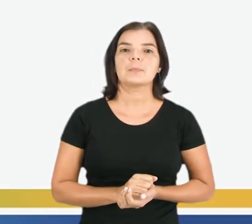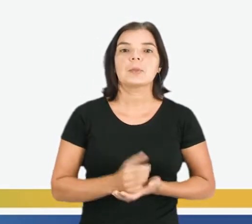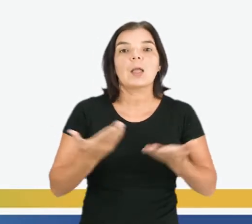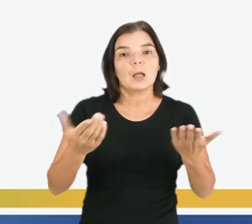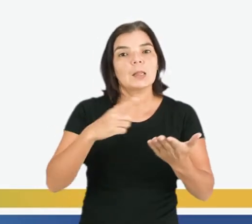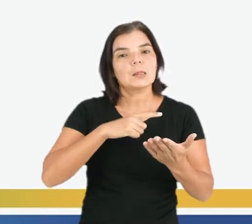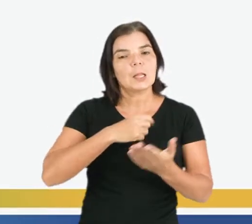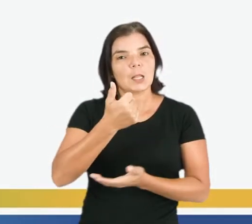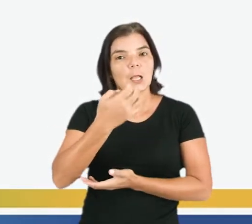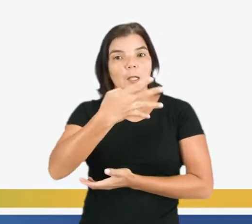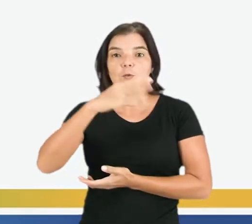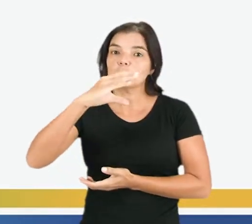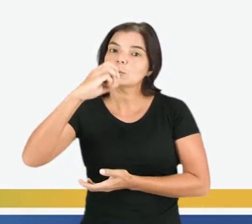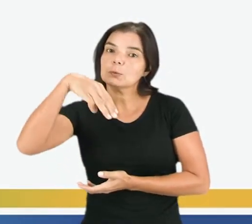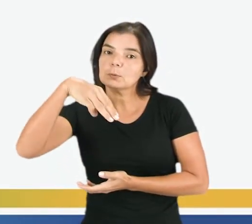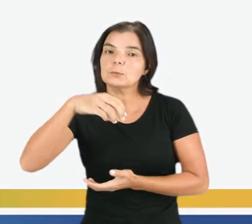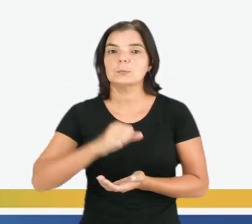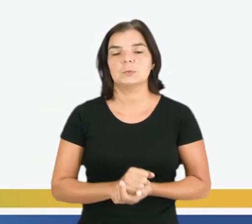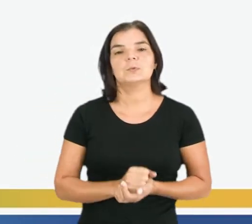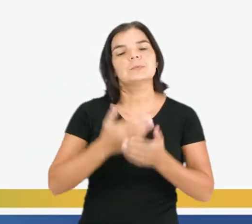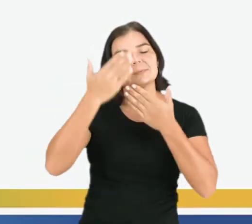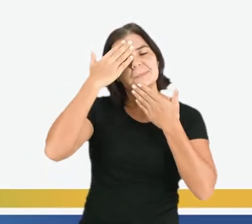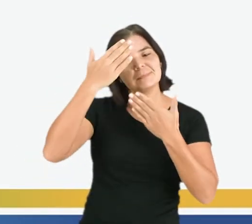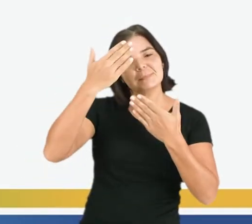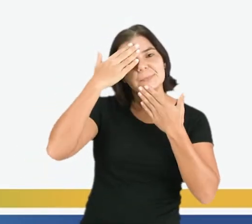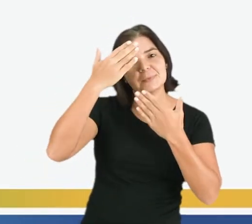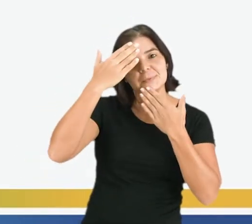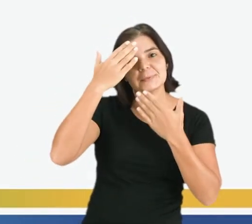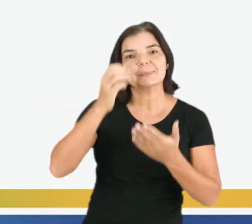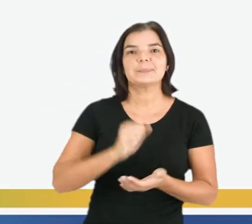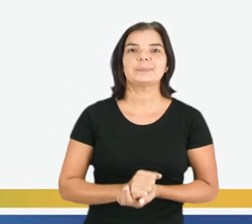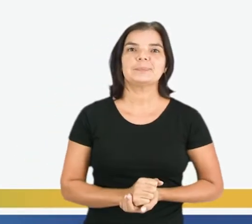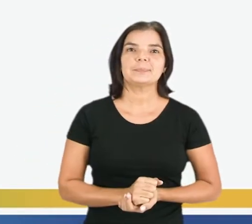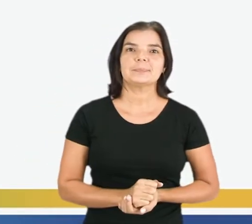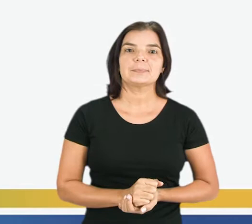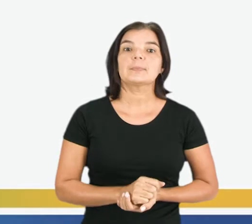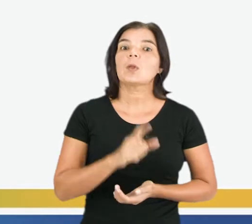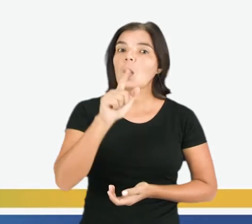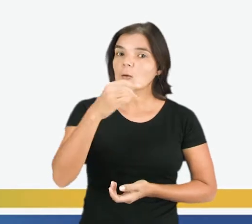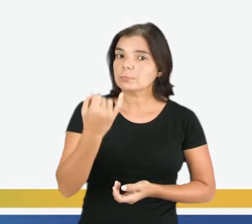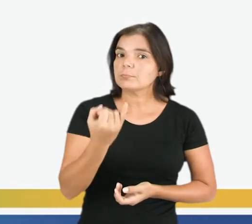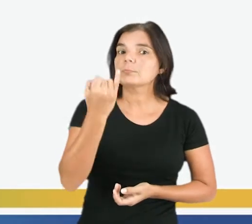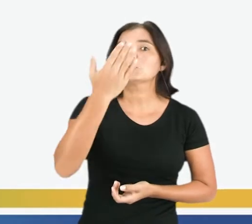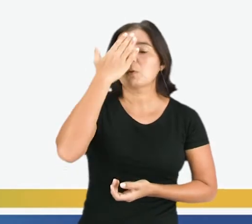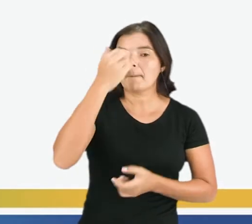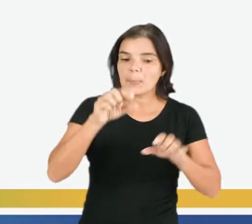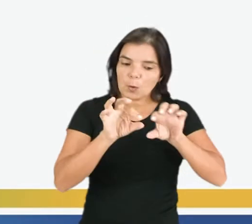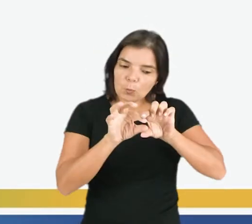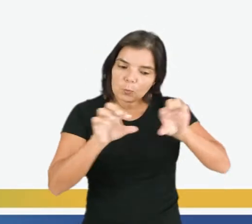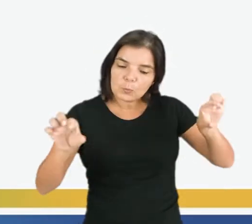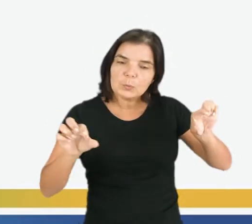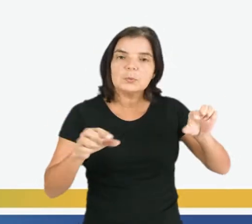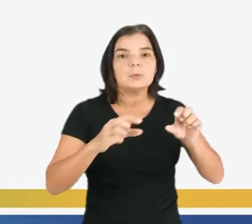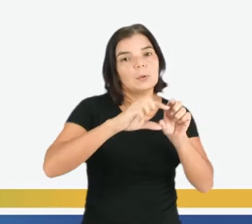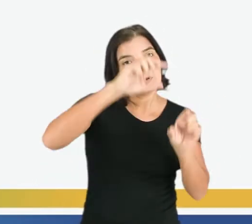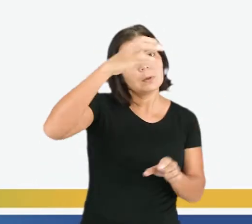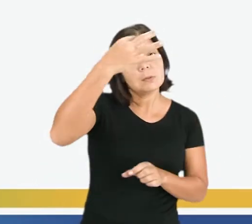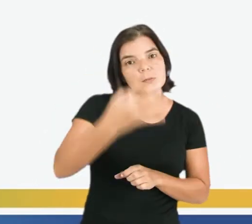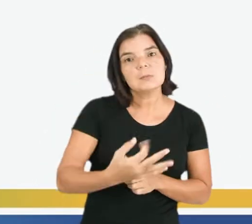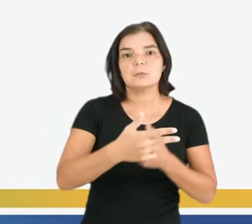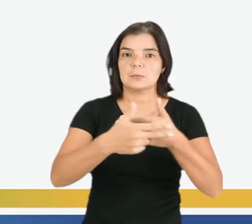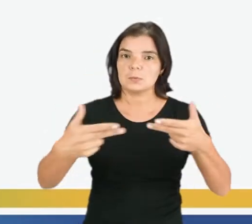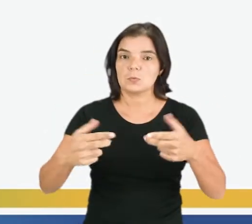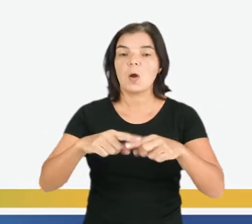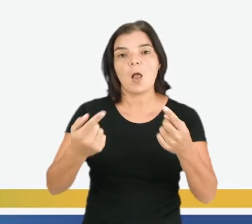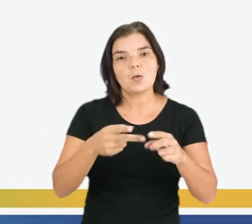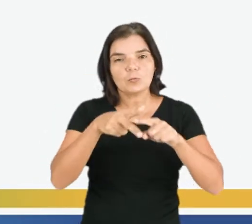Aqui tem 14 centímetros. Obrigado, Stretch. É importante saber o tamanho exato das coisas. Aí,